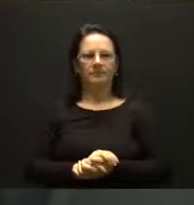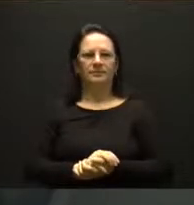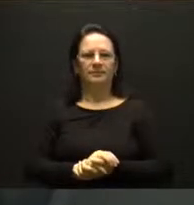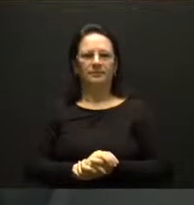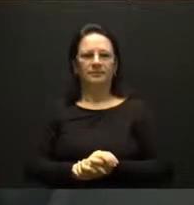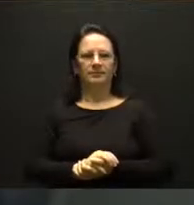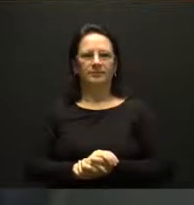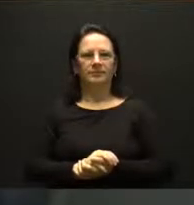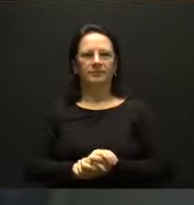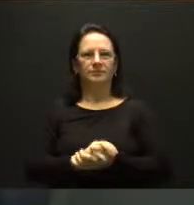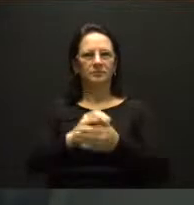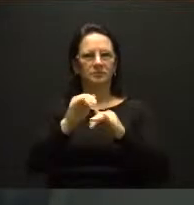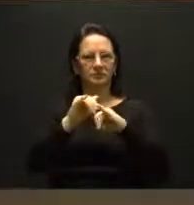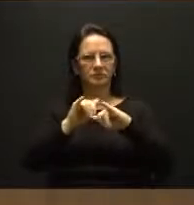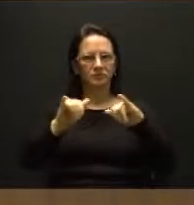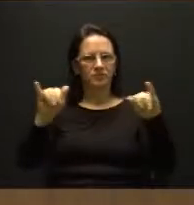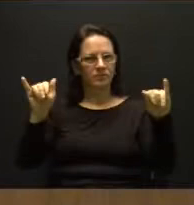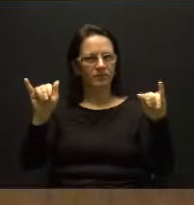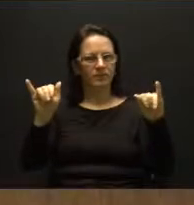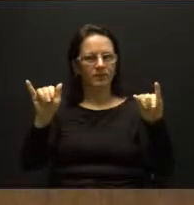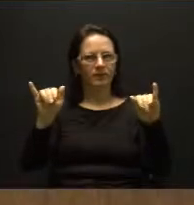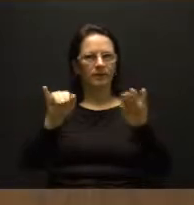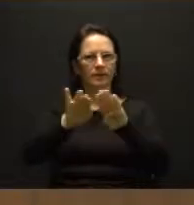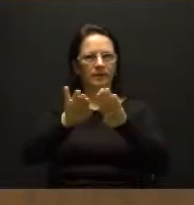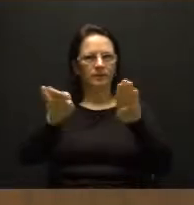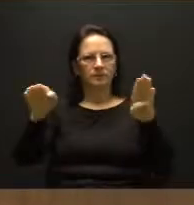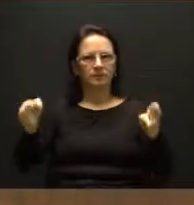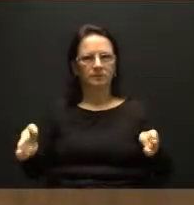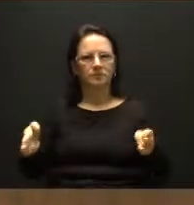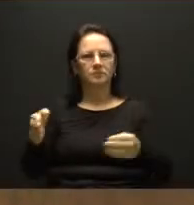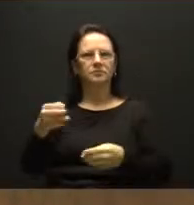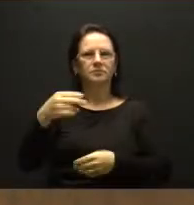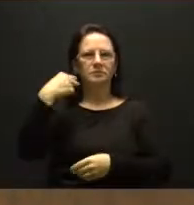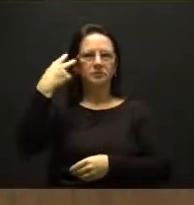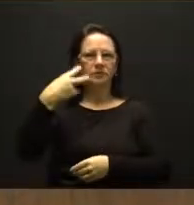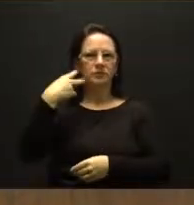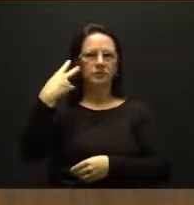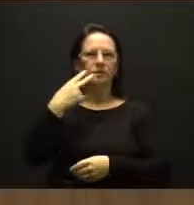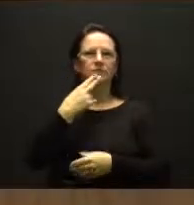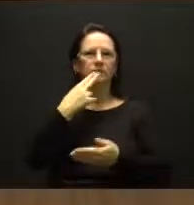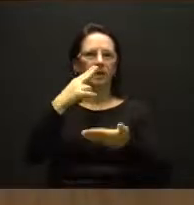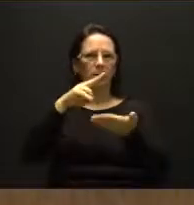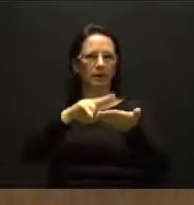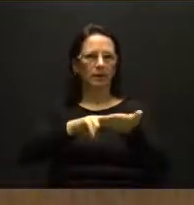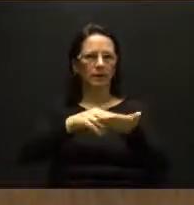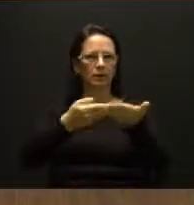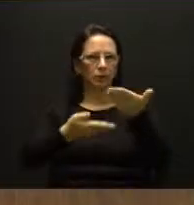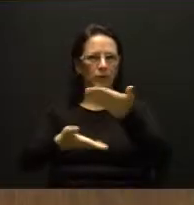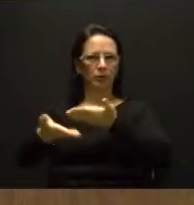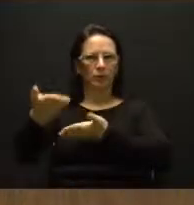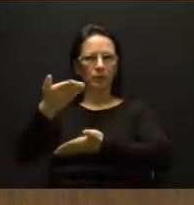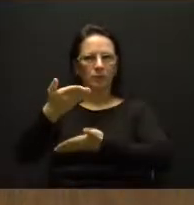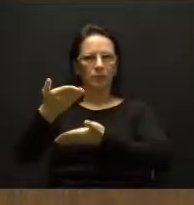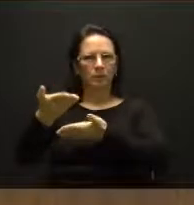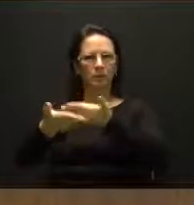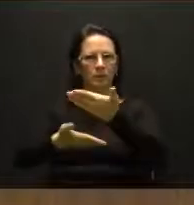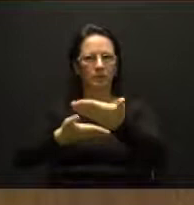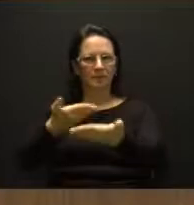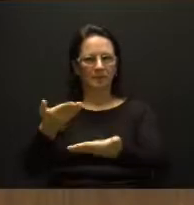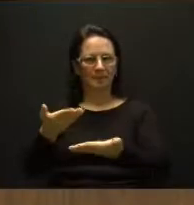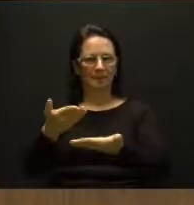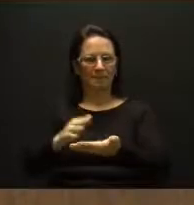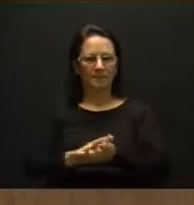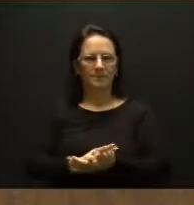comunico se encontra na mesa à disposição dos senhores vereadores assumam da correspondência expedida e recebidas